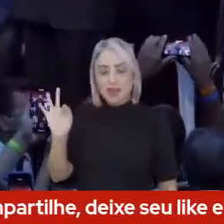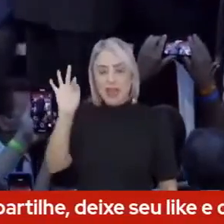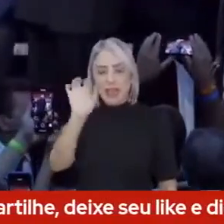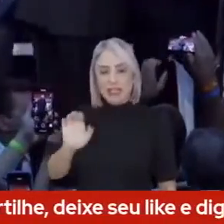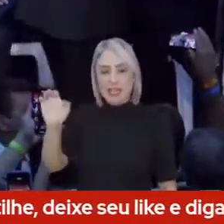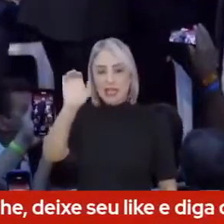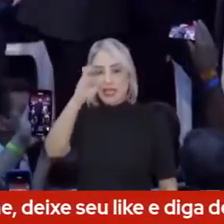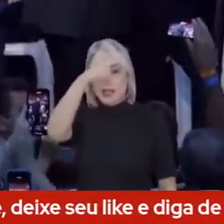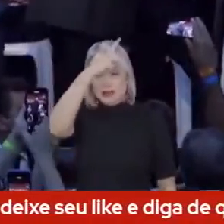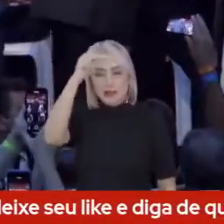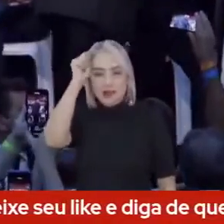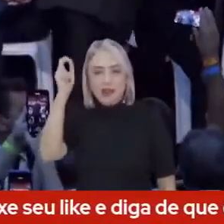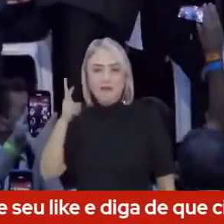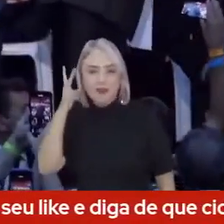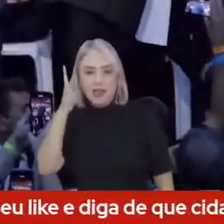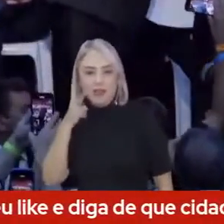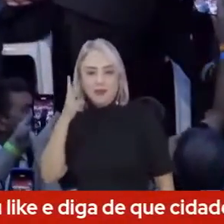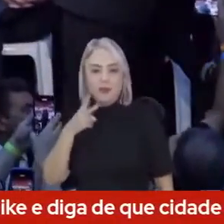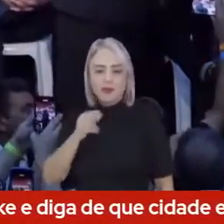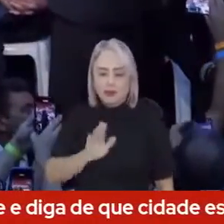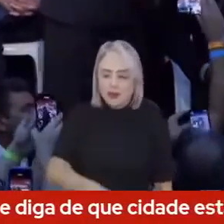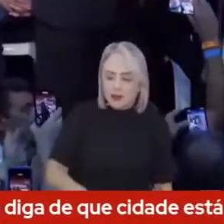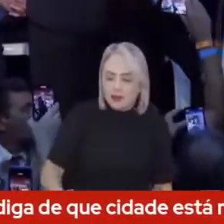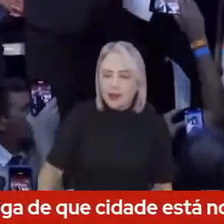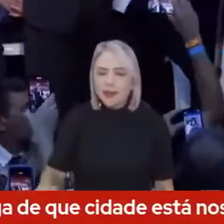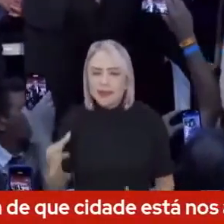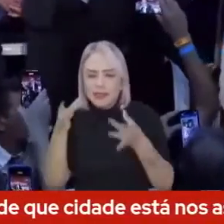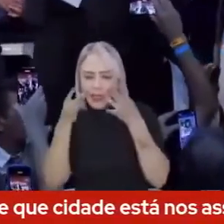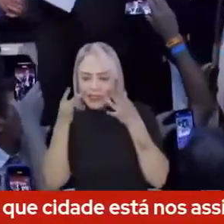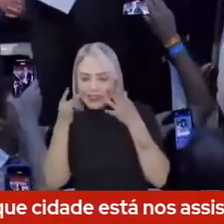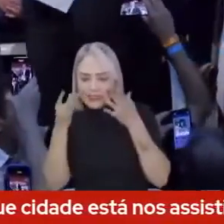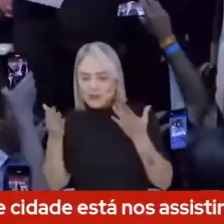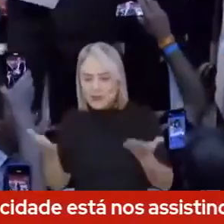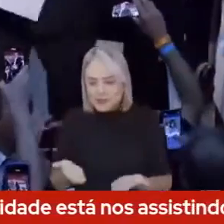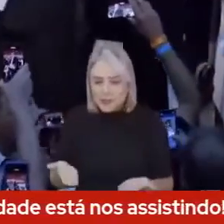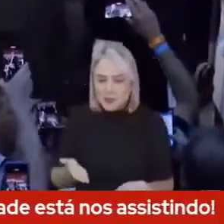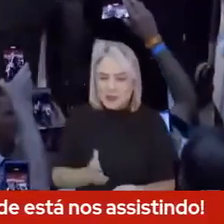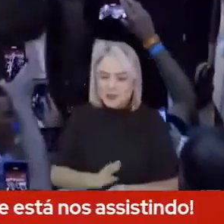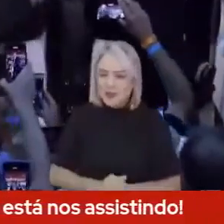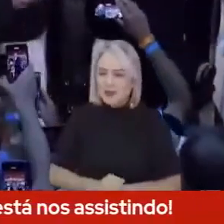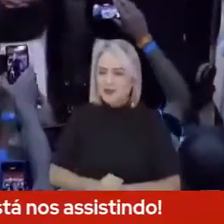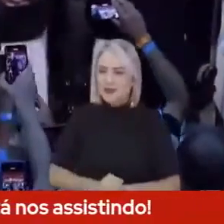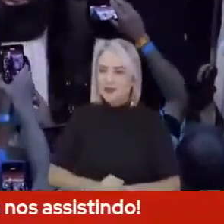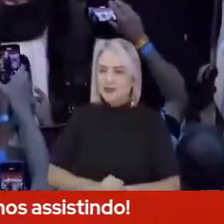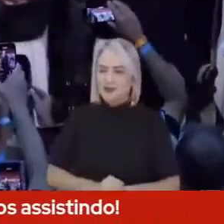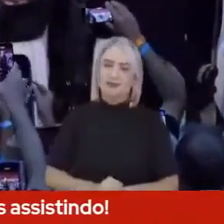prefeitos, crianças aqui presentes, eu,